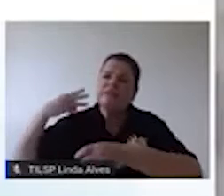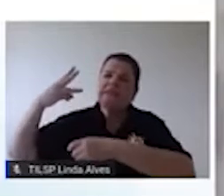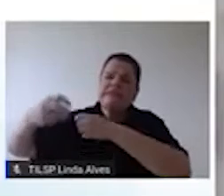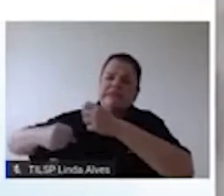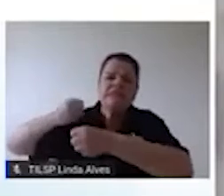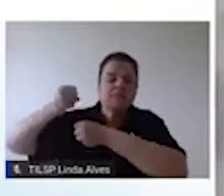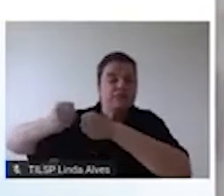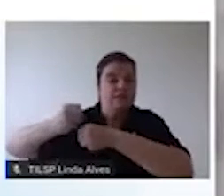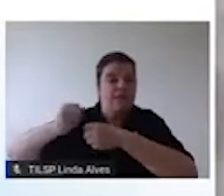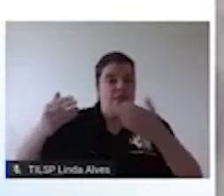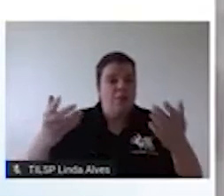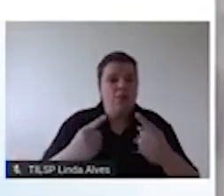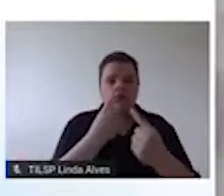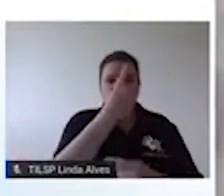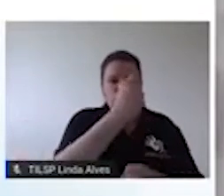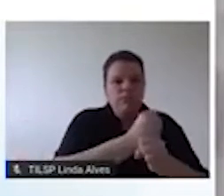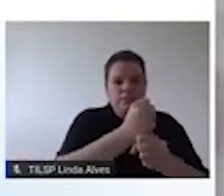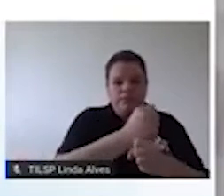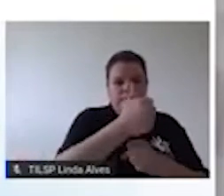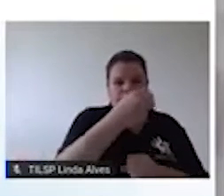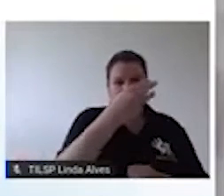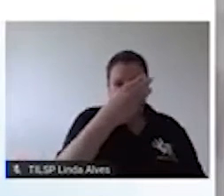isso é no mundo.